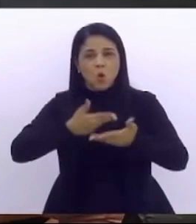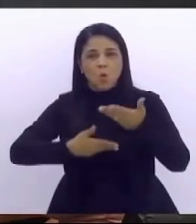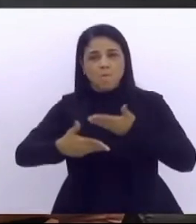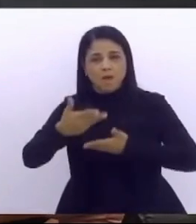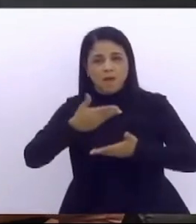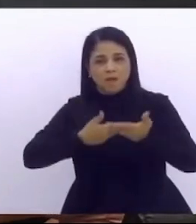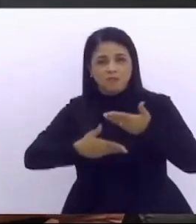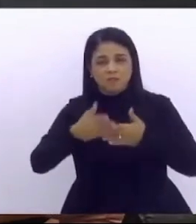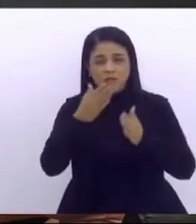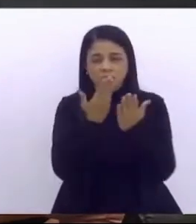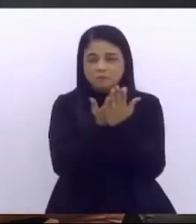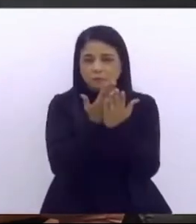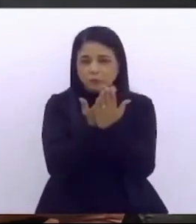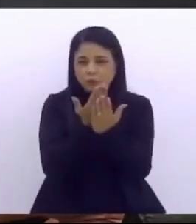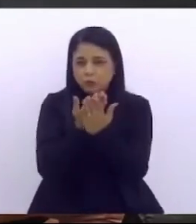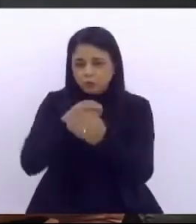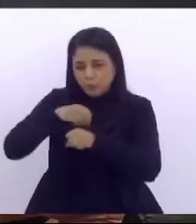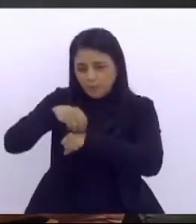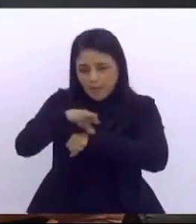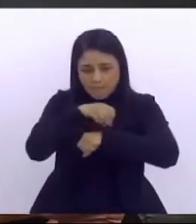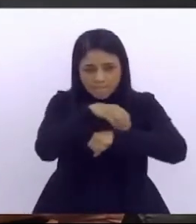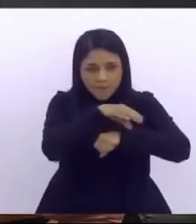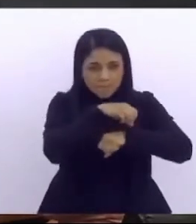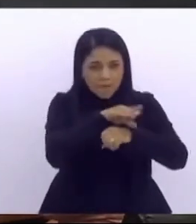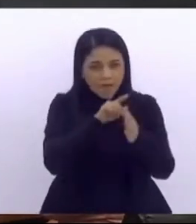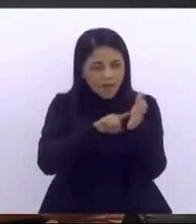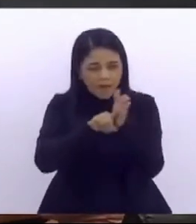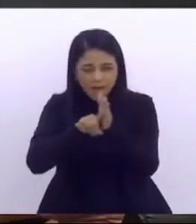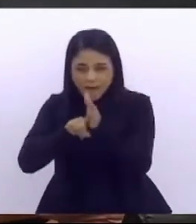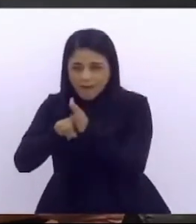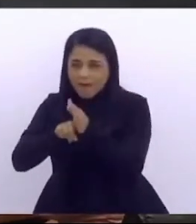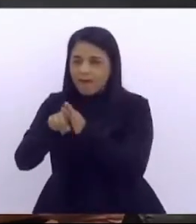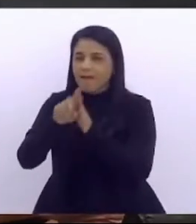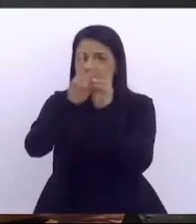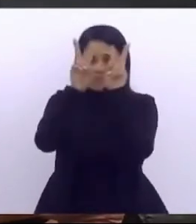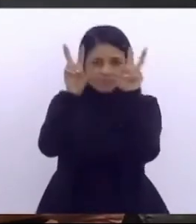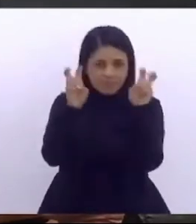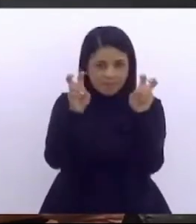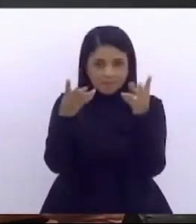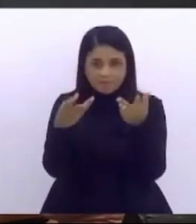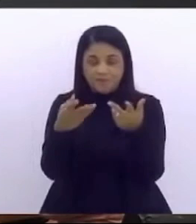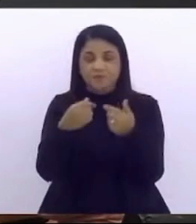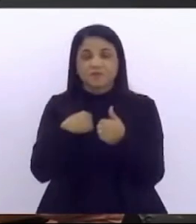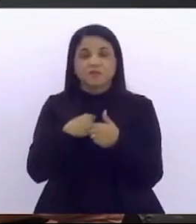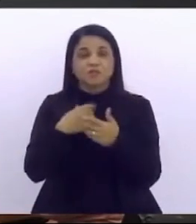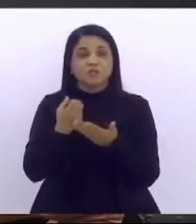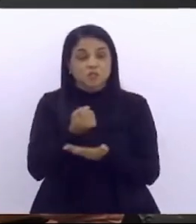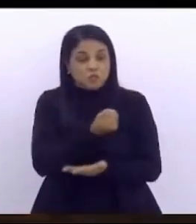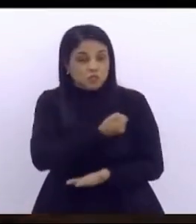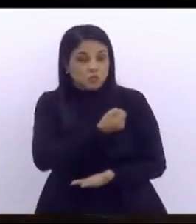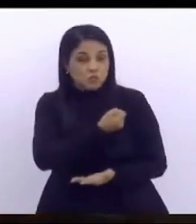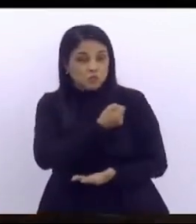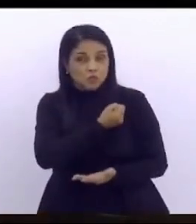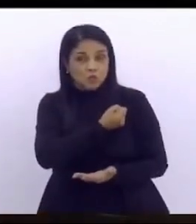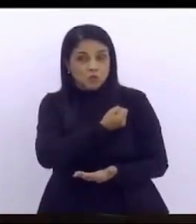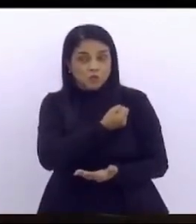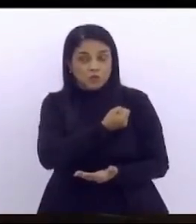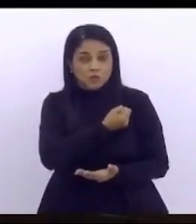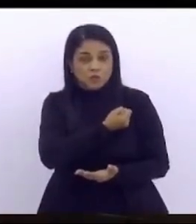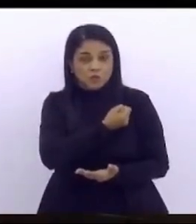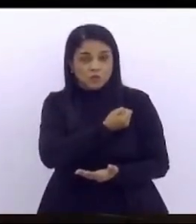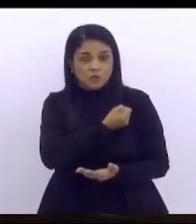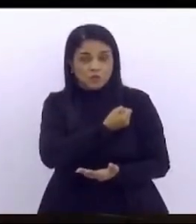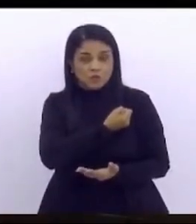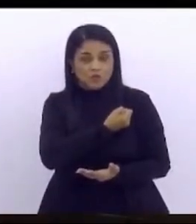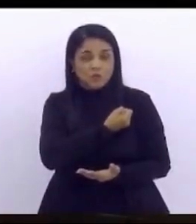pouco dos estudos que a gente tem feito, que eu tenho feito sobre esse tema, né, falando dos números, né, a polêmica dos